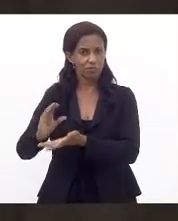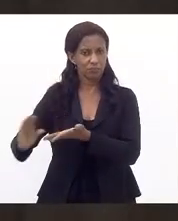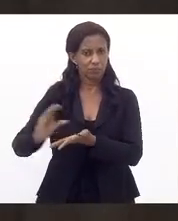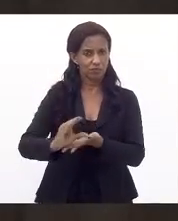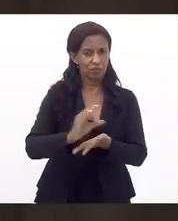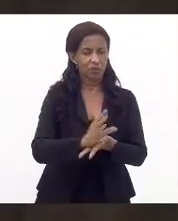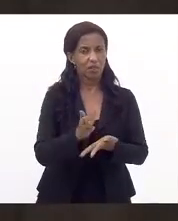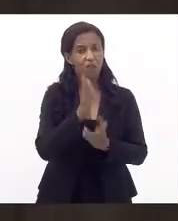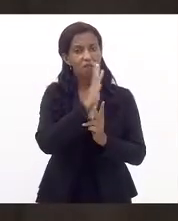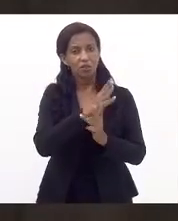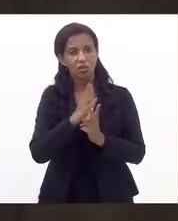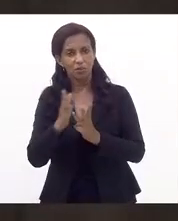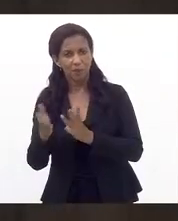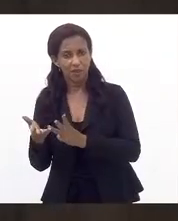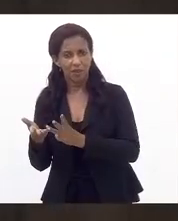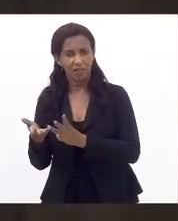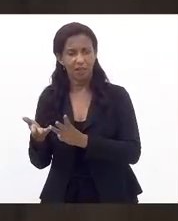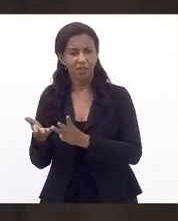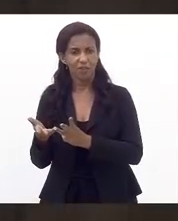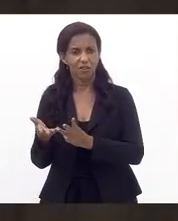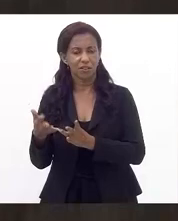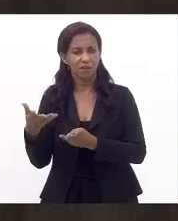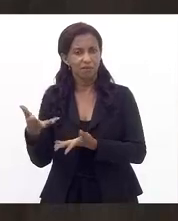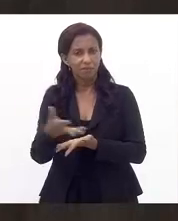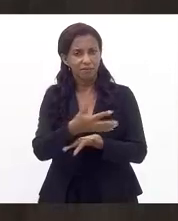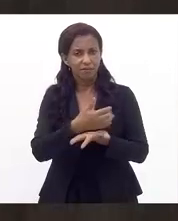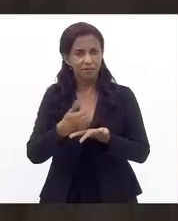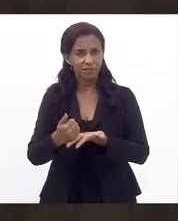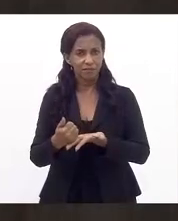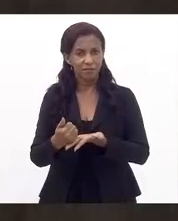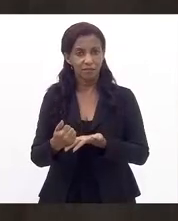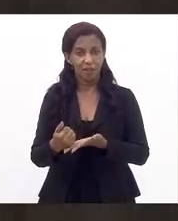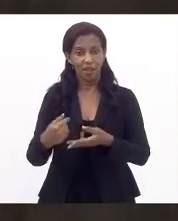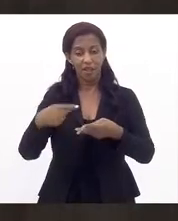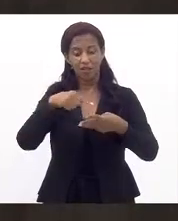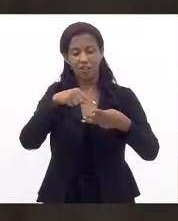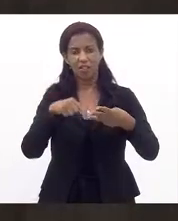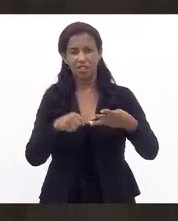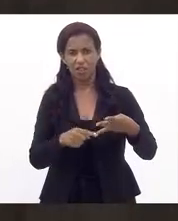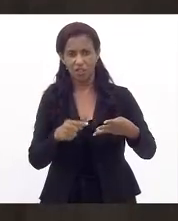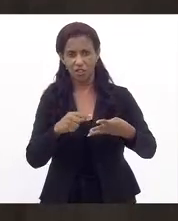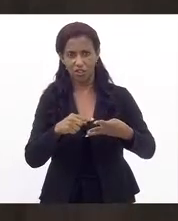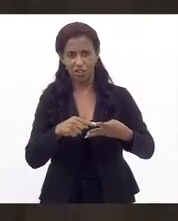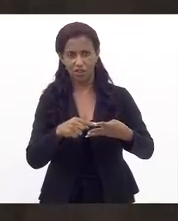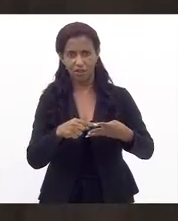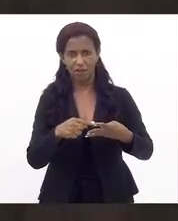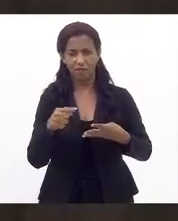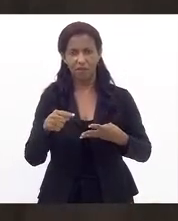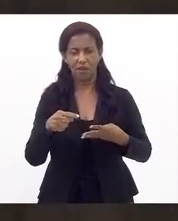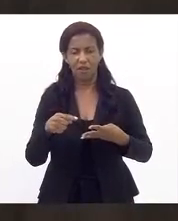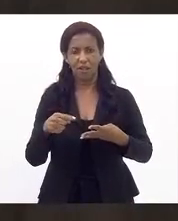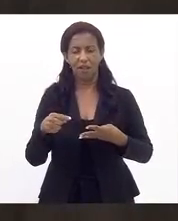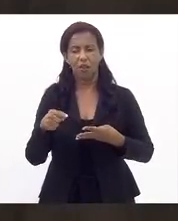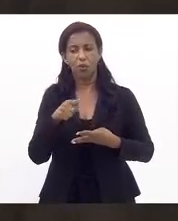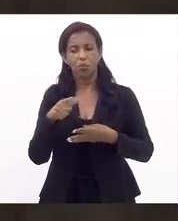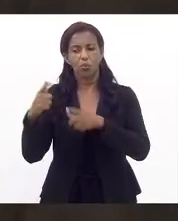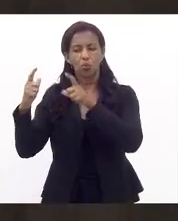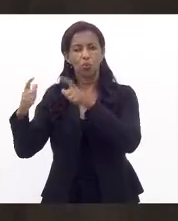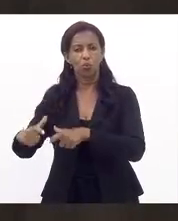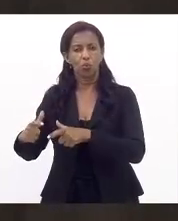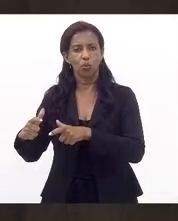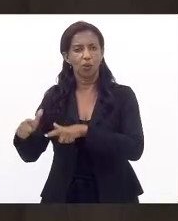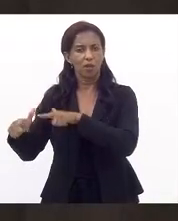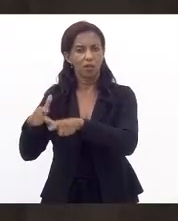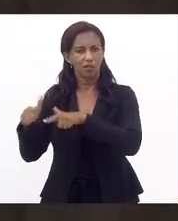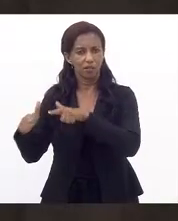de parcelas remuneratórias percebidas aí vem três tipos aí decorrência de local de trabalho do